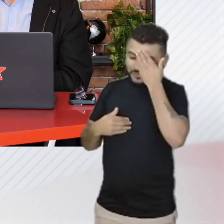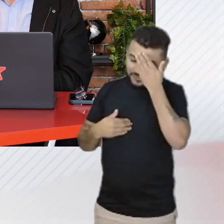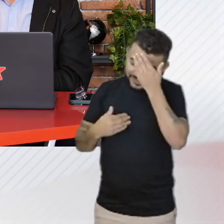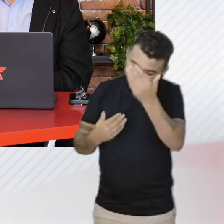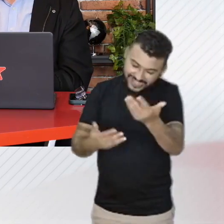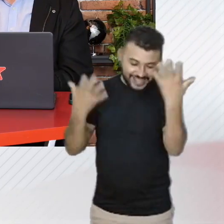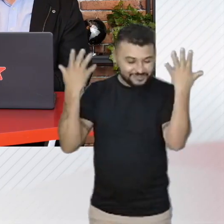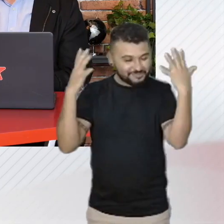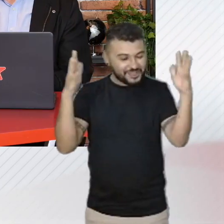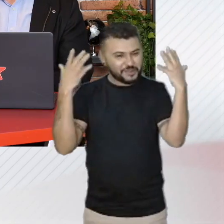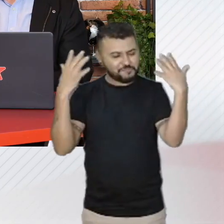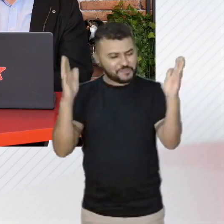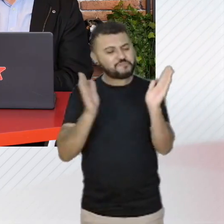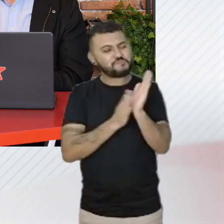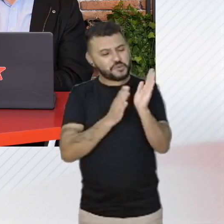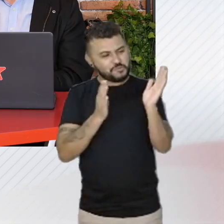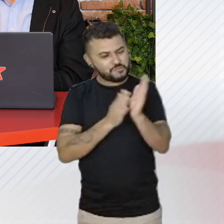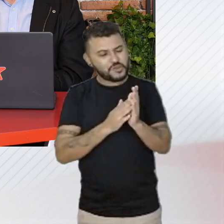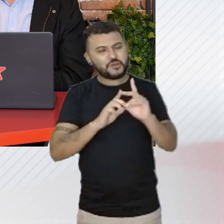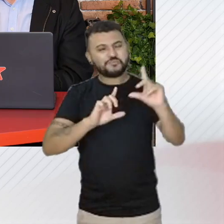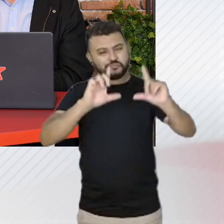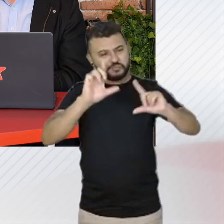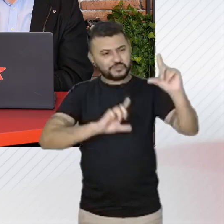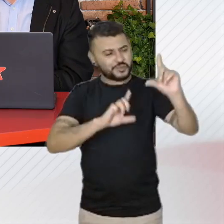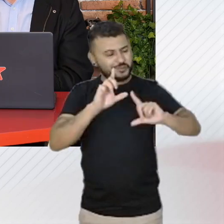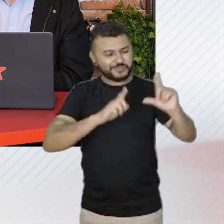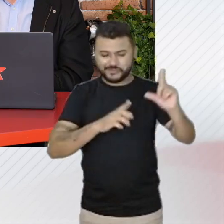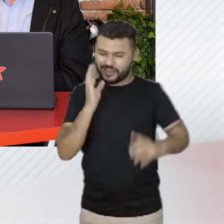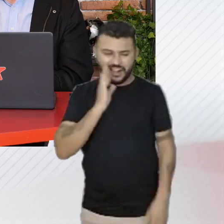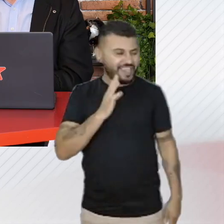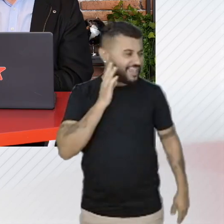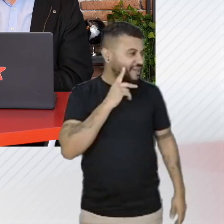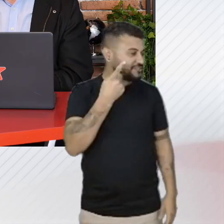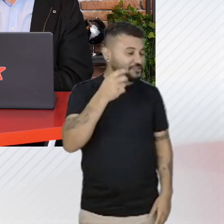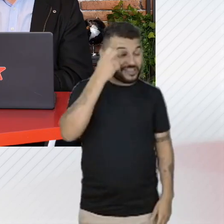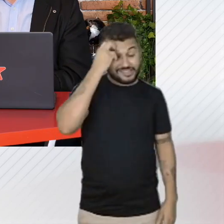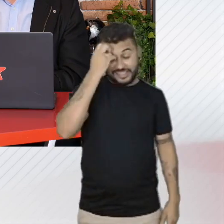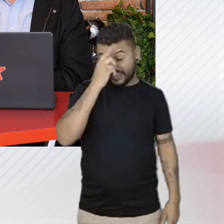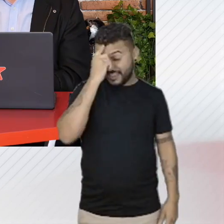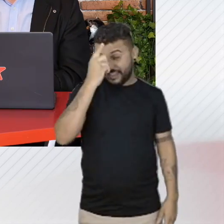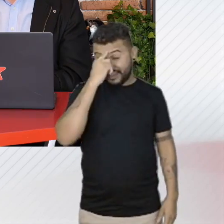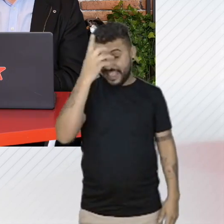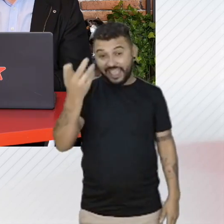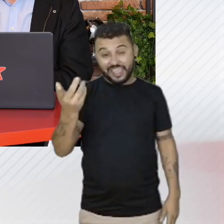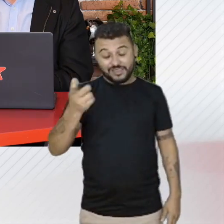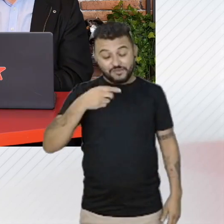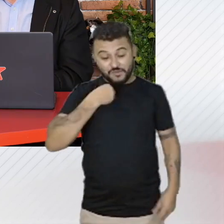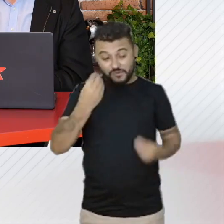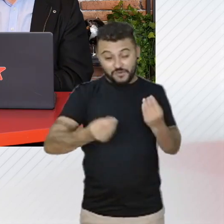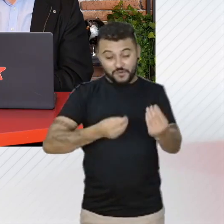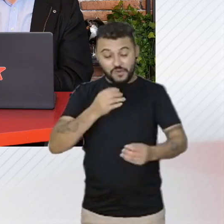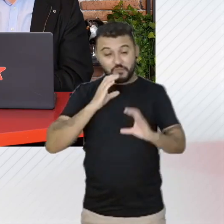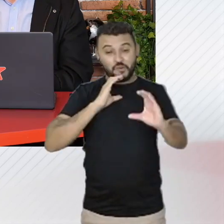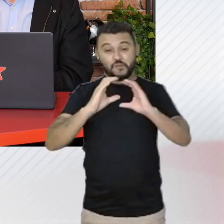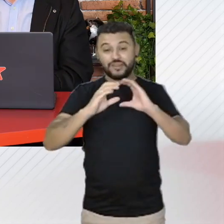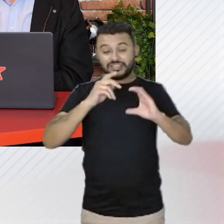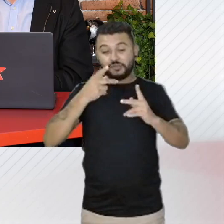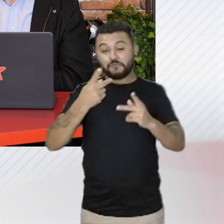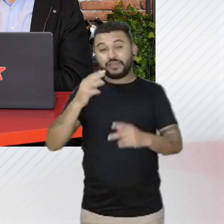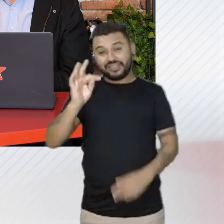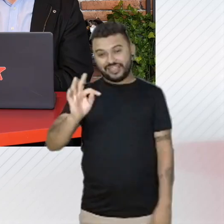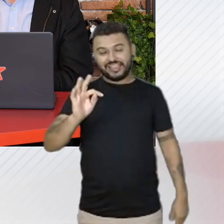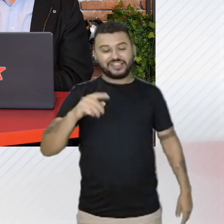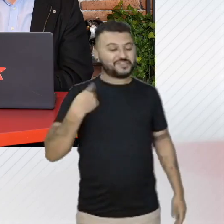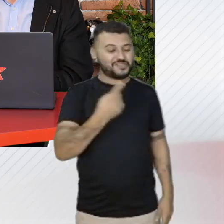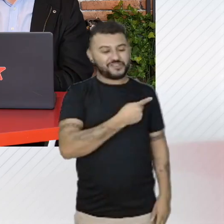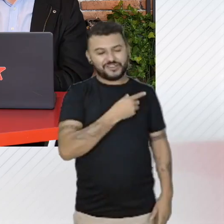aí por esse programa, muito legal. Parabéns pela criatividade, né, por estar à frente da comunicação do nosso partido. Nos orgulha muito e